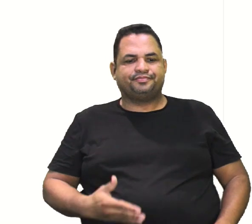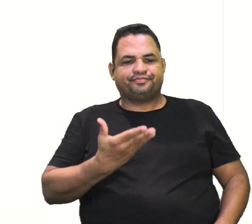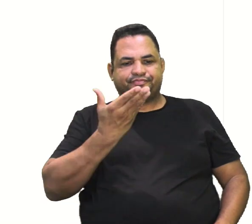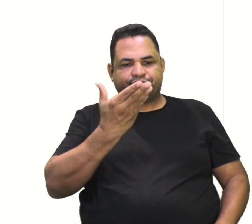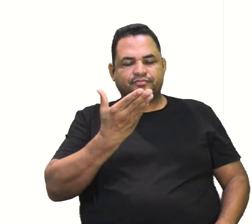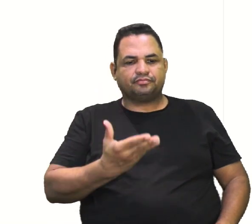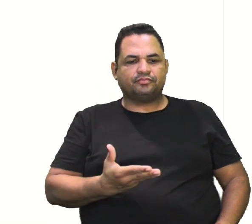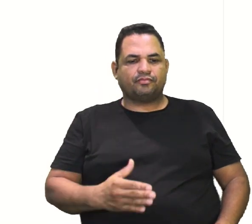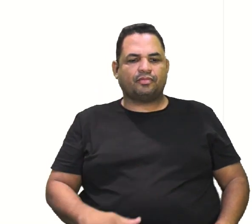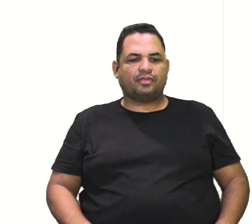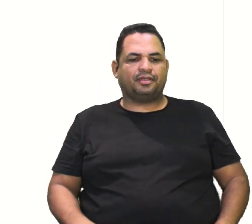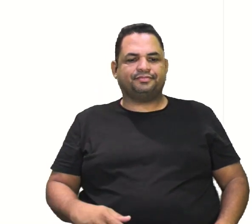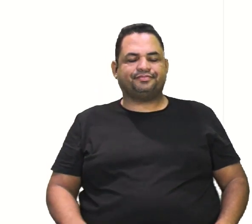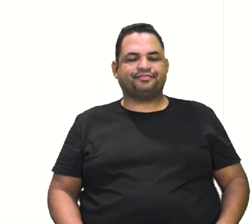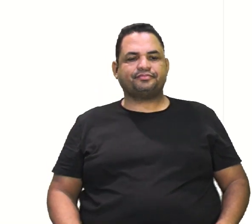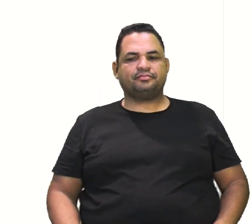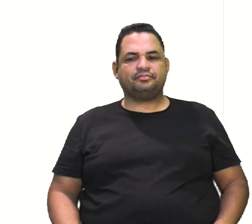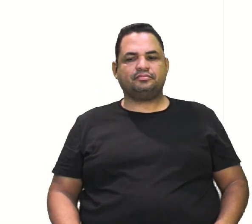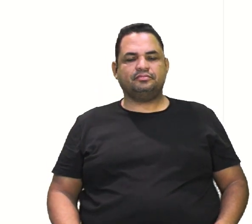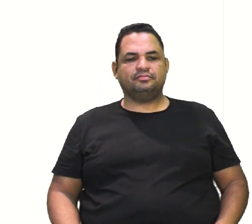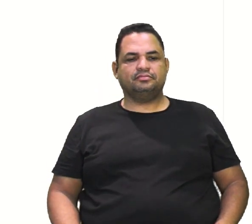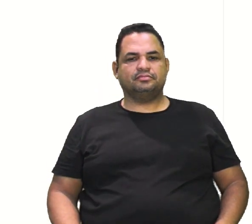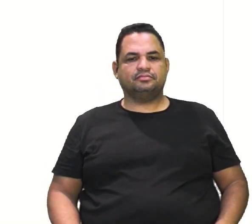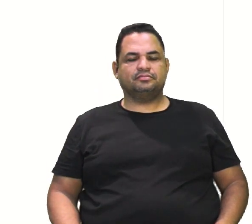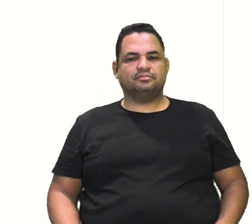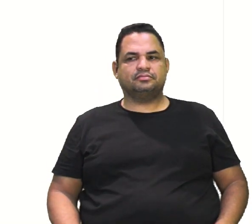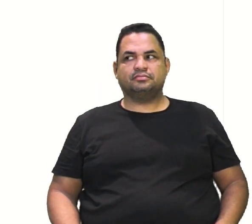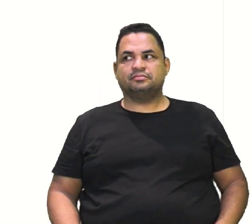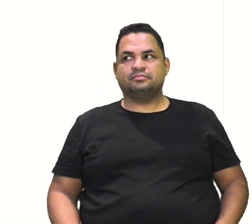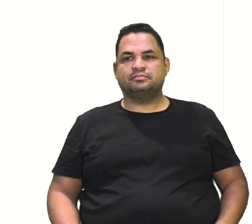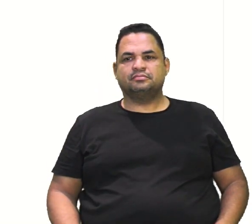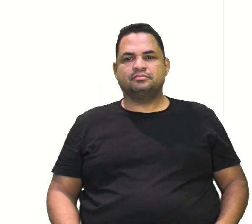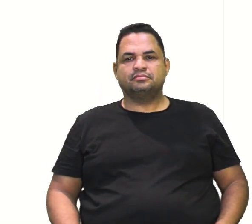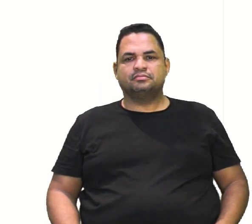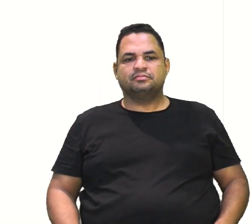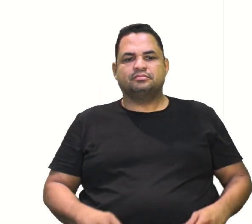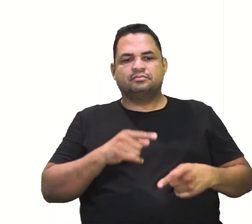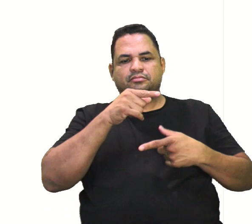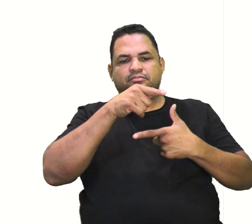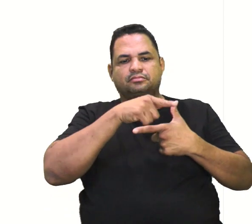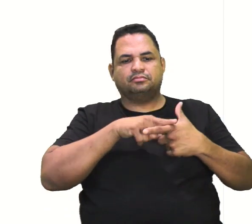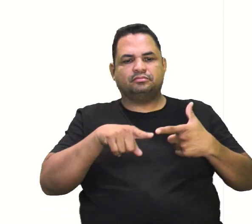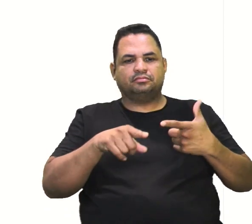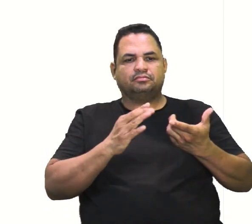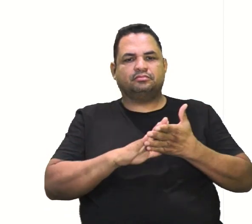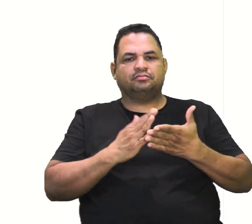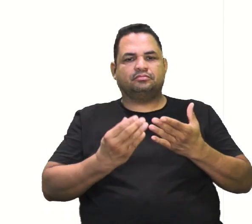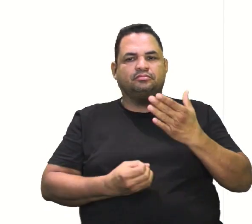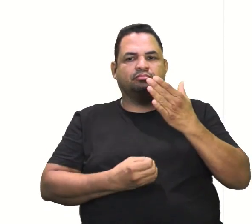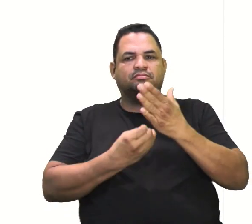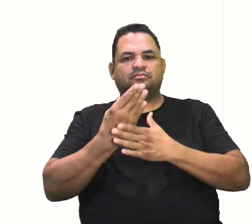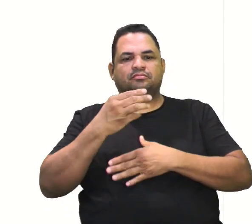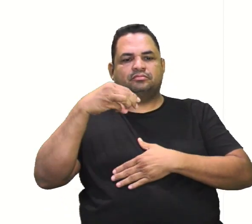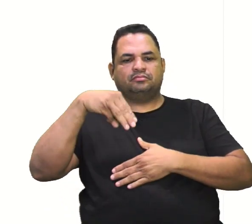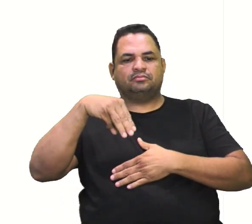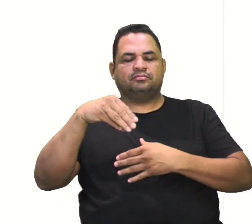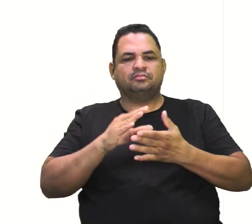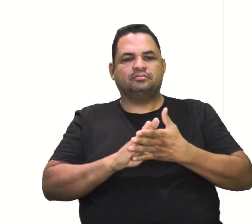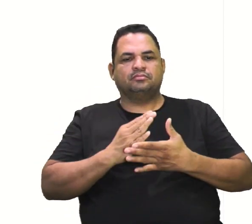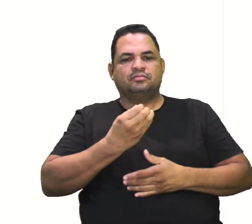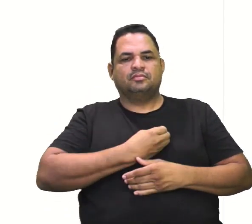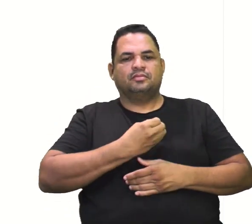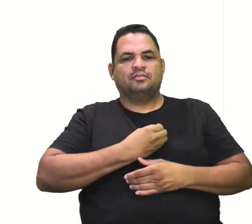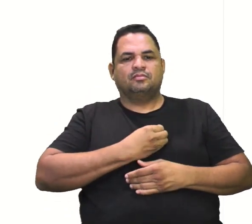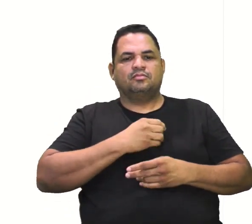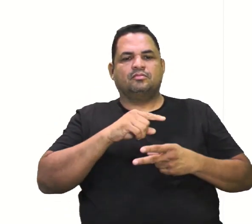de B menos A para x e para y, né? É uma razão, uma divisão. Isso vai gerar o nosso mzinho, que é o coeficiente